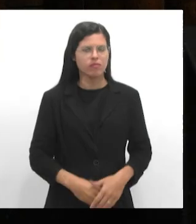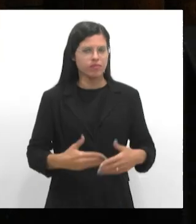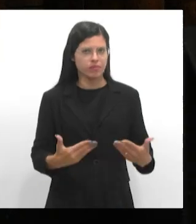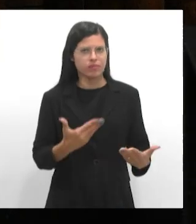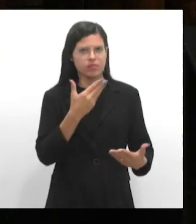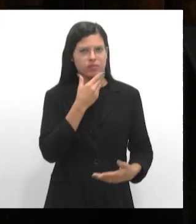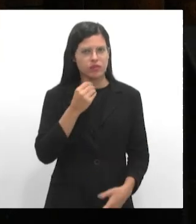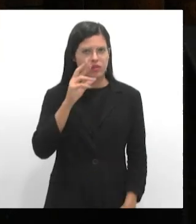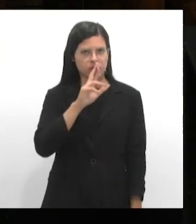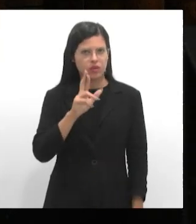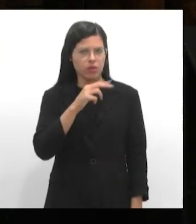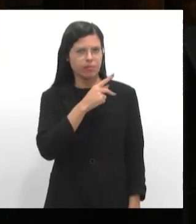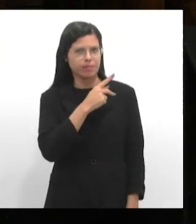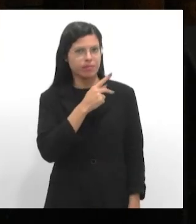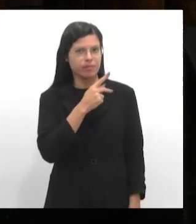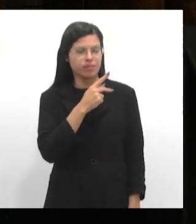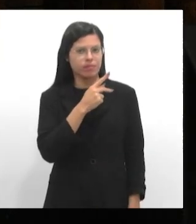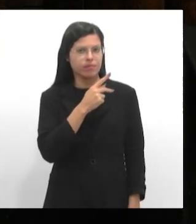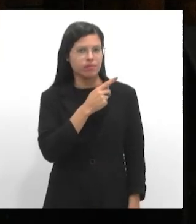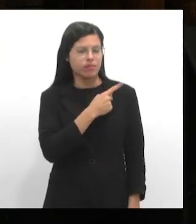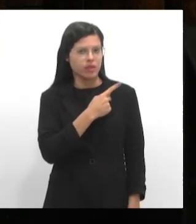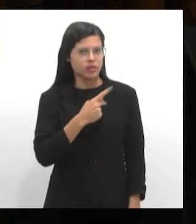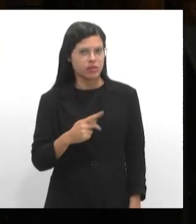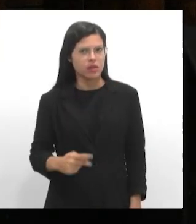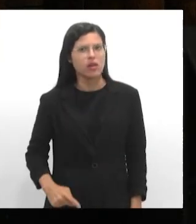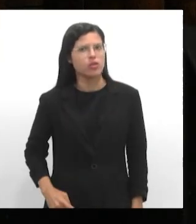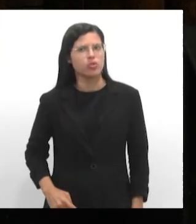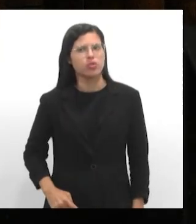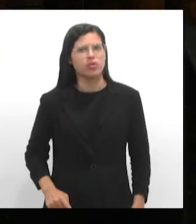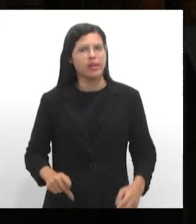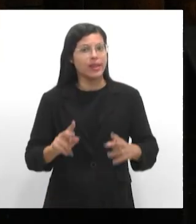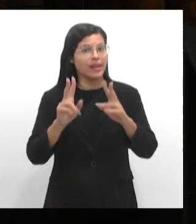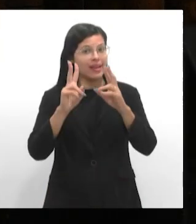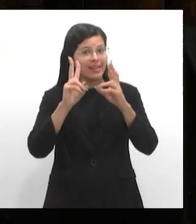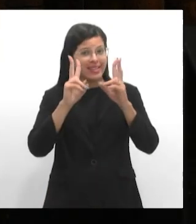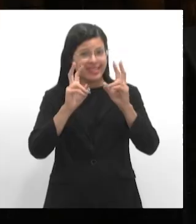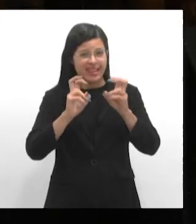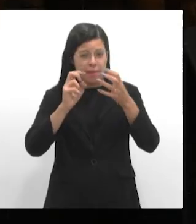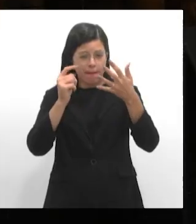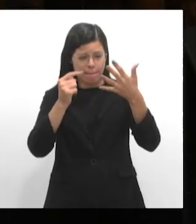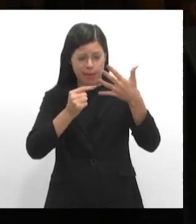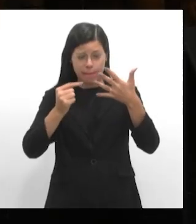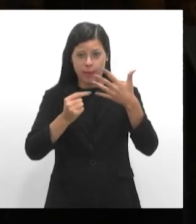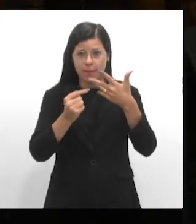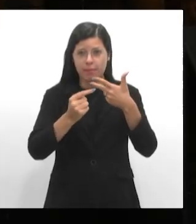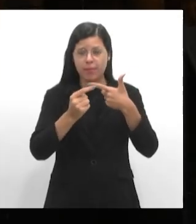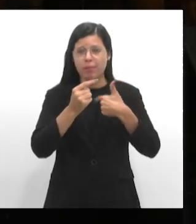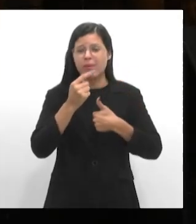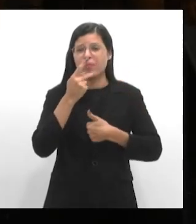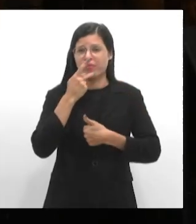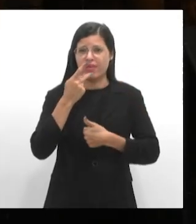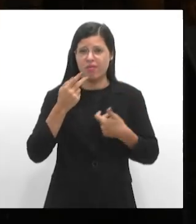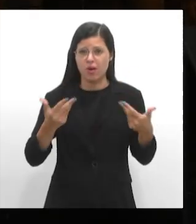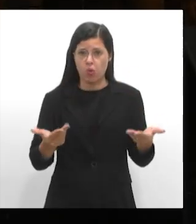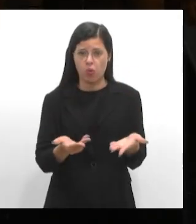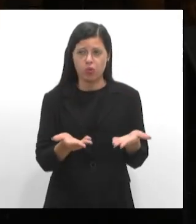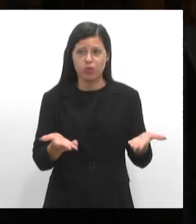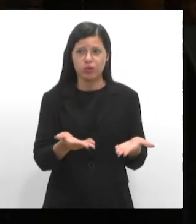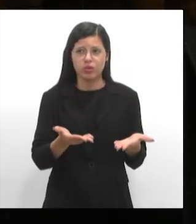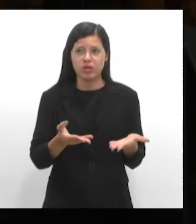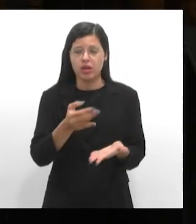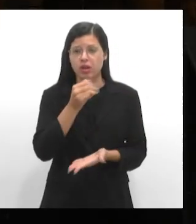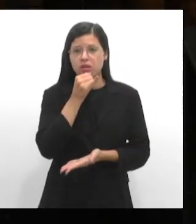presidente, são tantos os temas para a gente falar hoje, como,